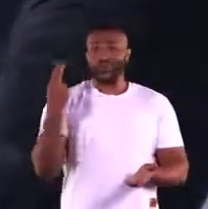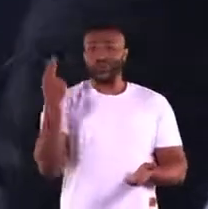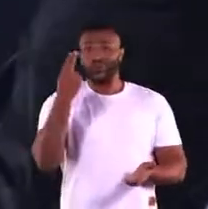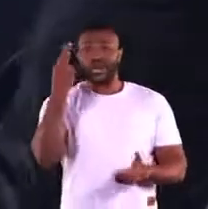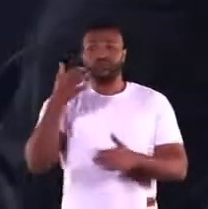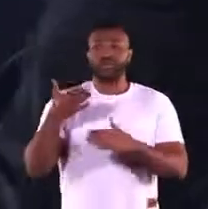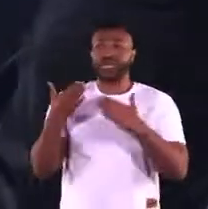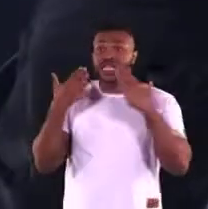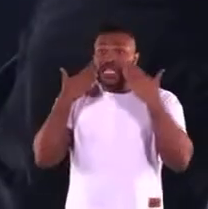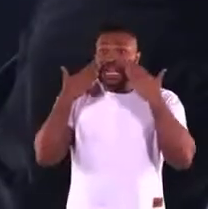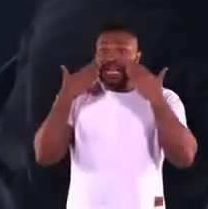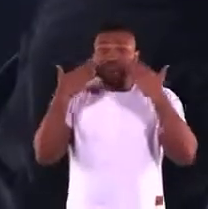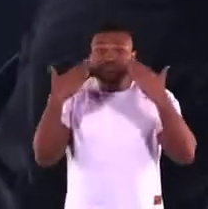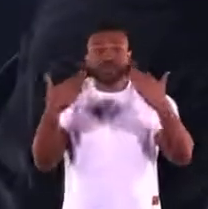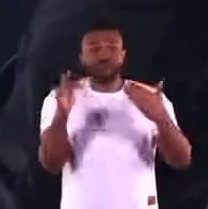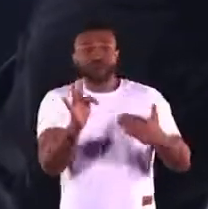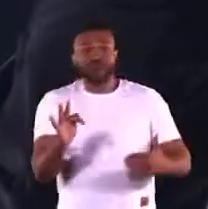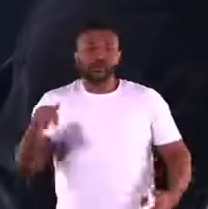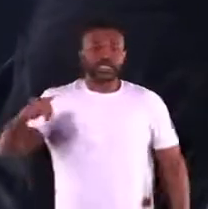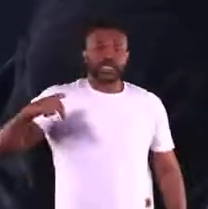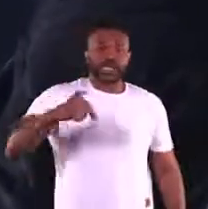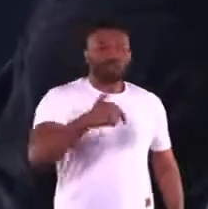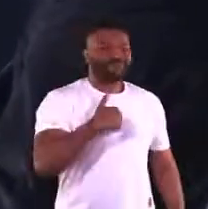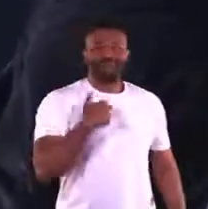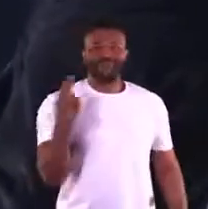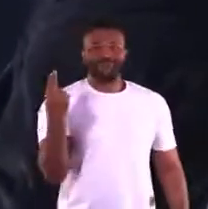na porta dessa universidade.